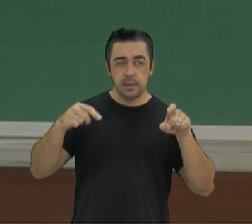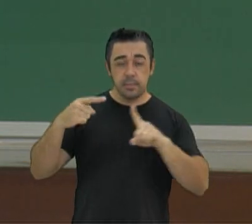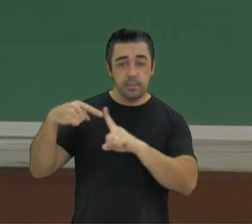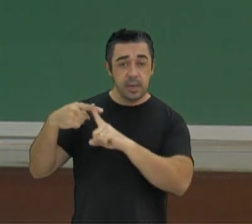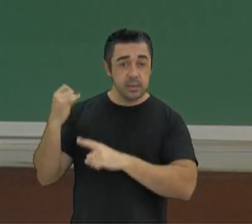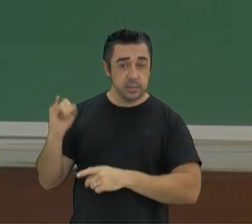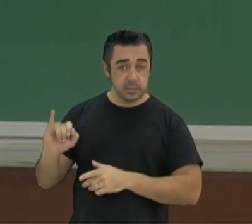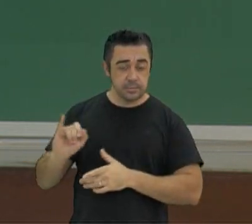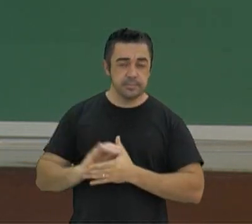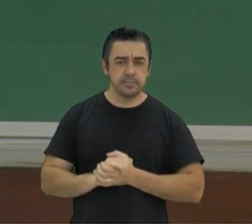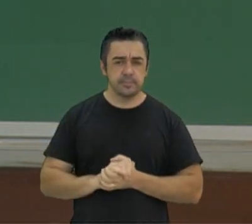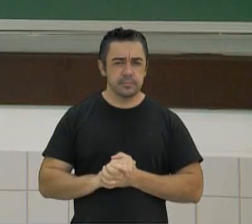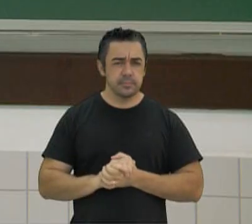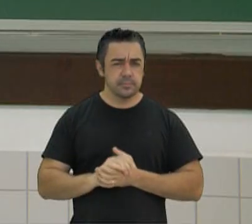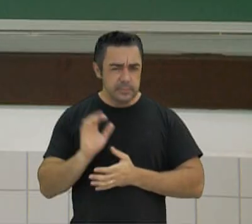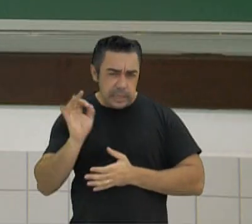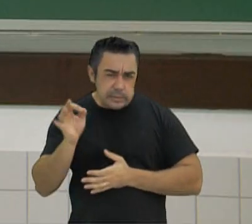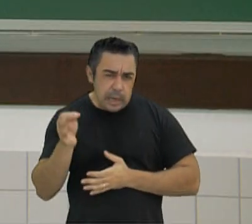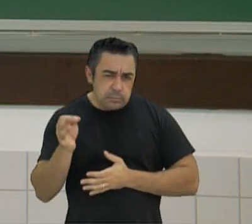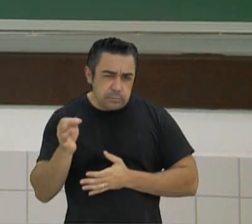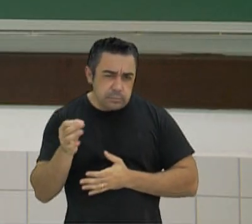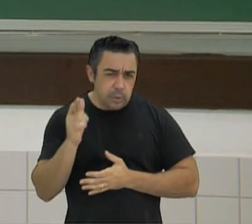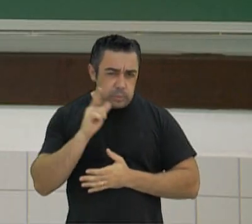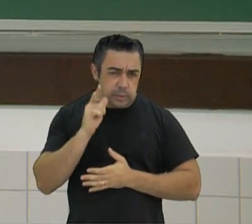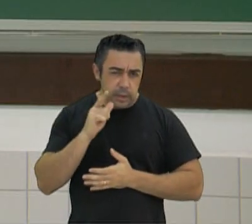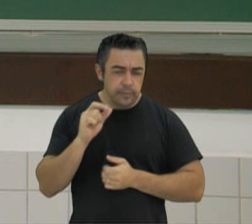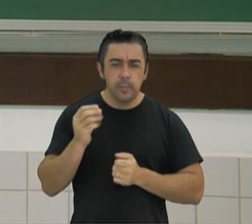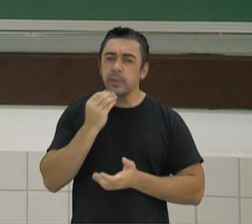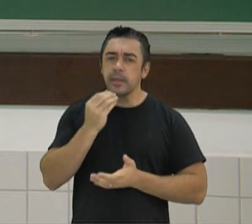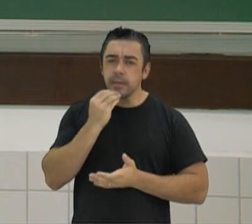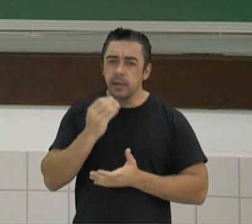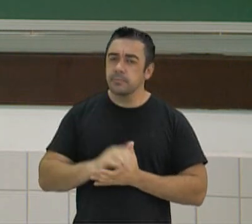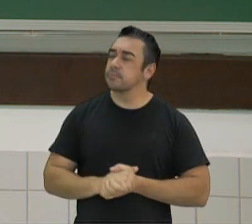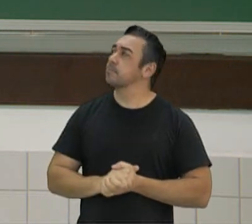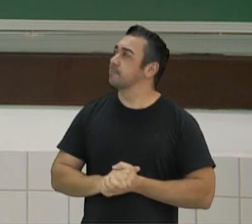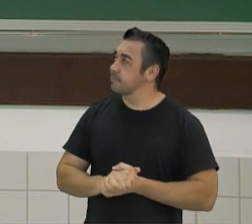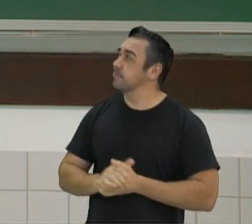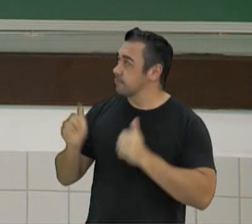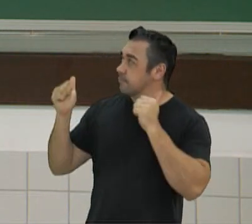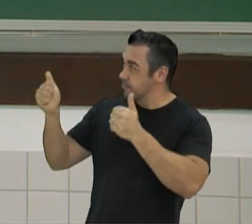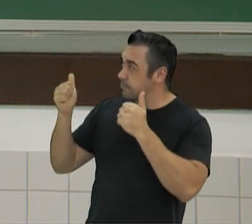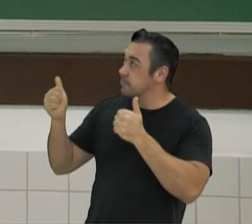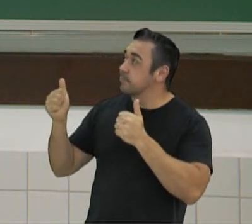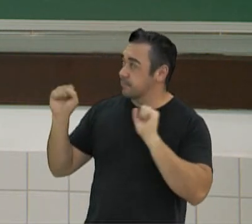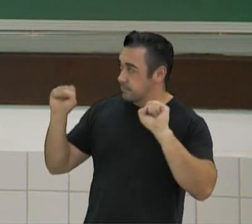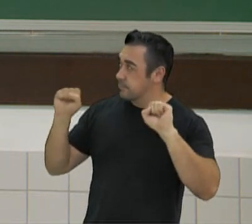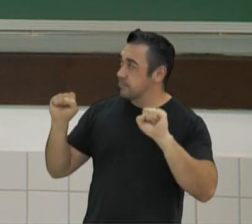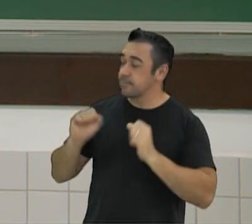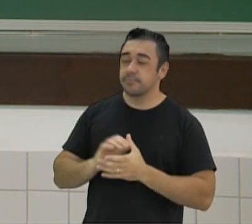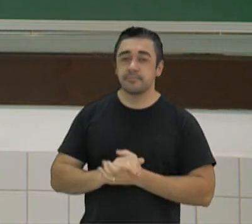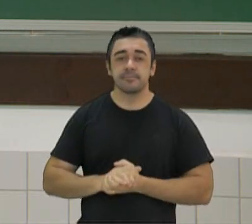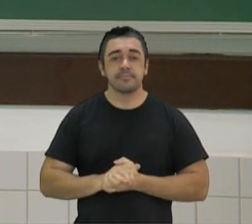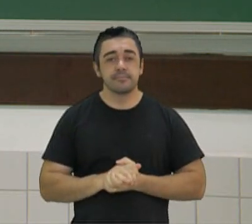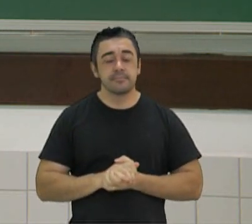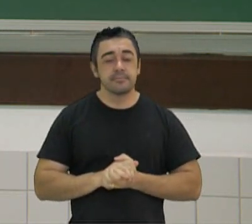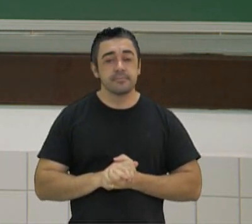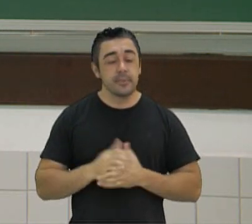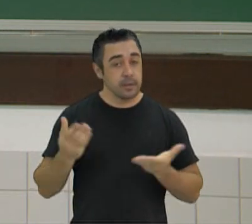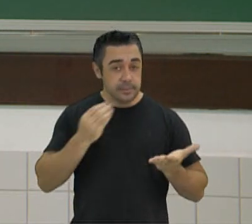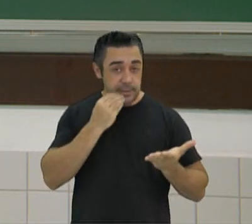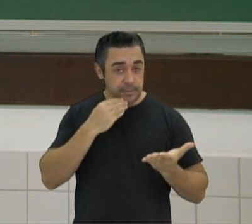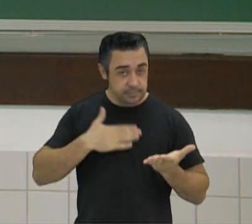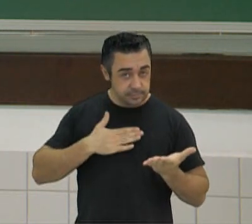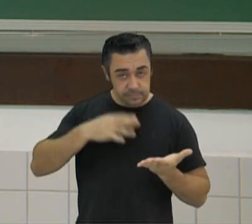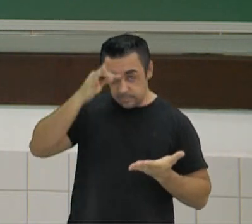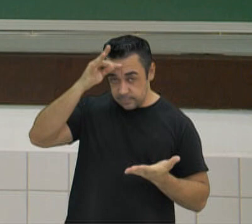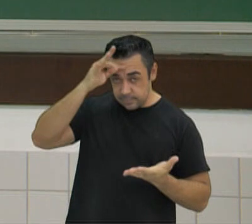mais i, tá? E aí, será que dá certo isso aí mesmo? Vamos fazer um teste? Tiago, podemos fazer um teste com você? Muito bem, então eu vou fazer um teste